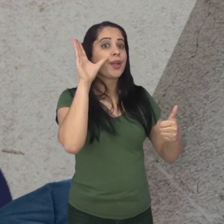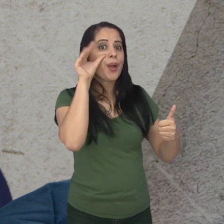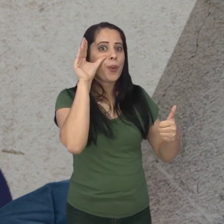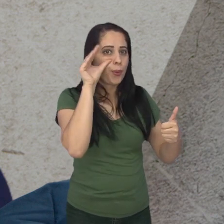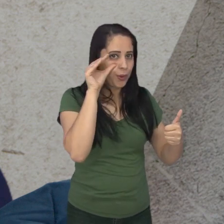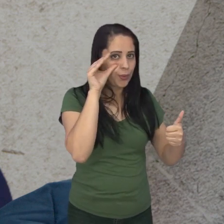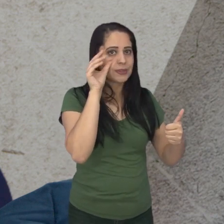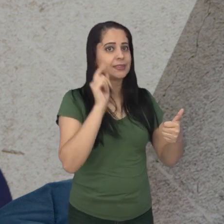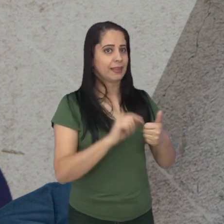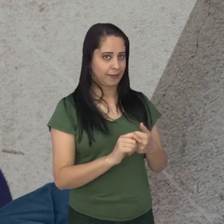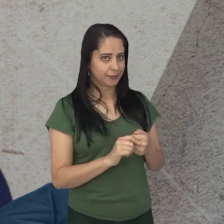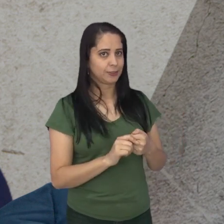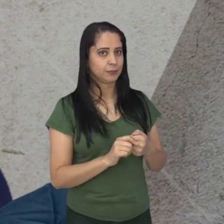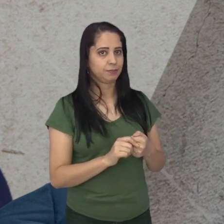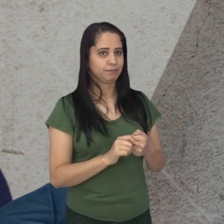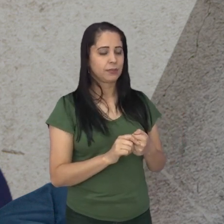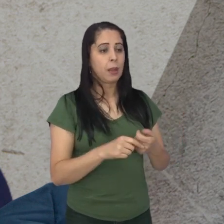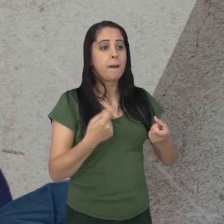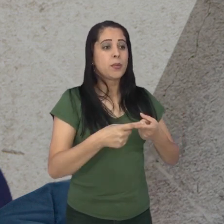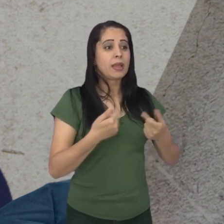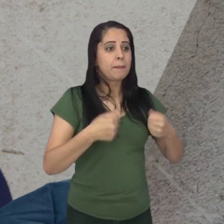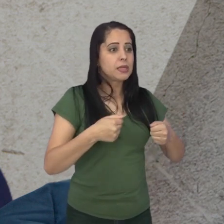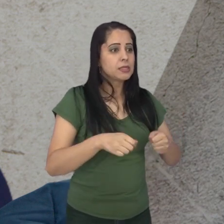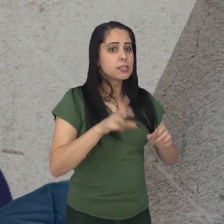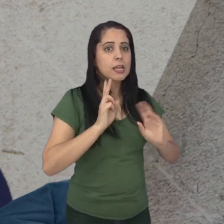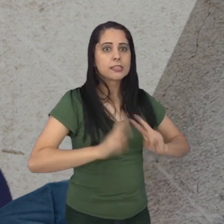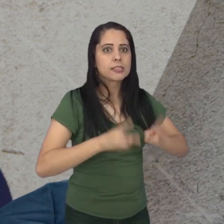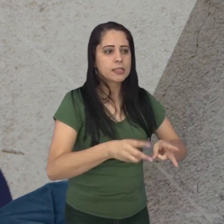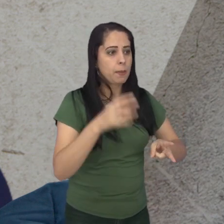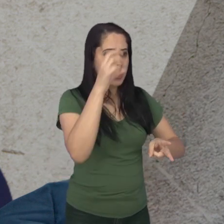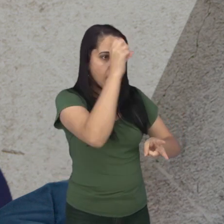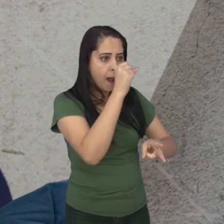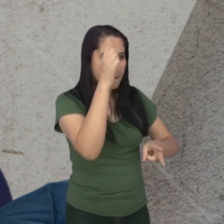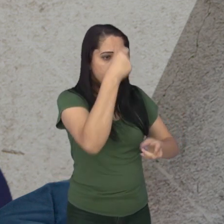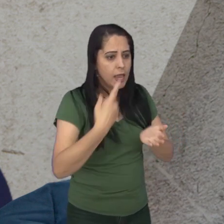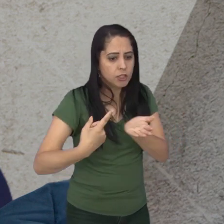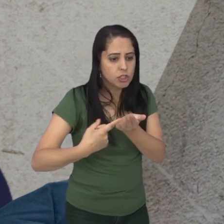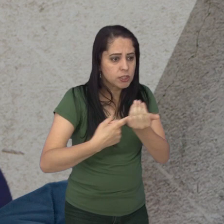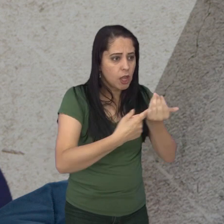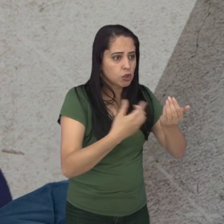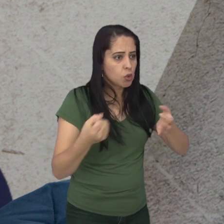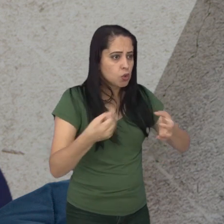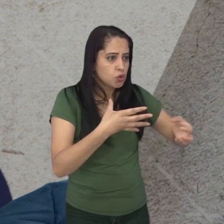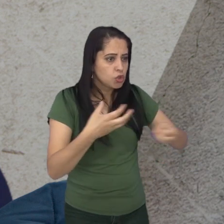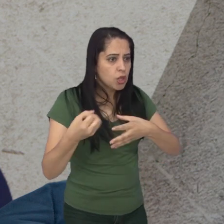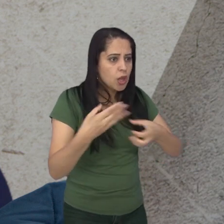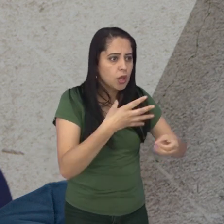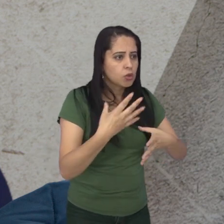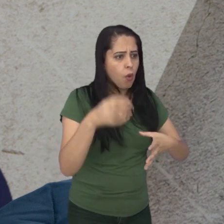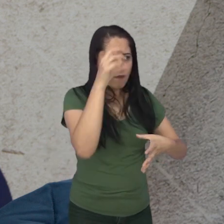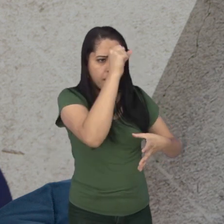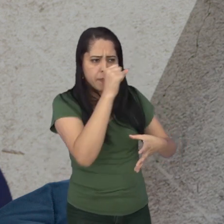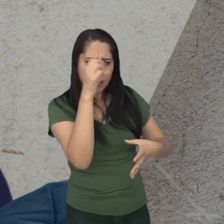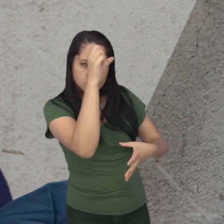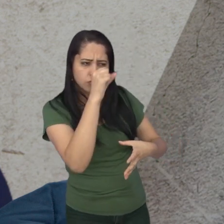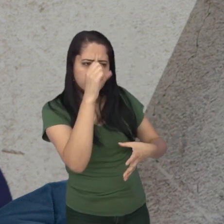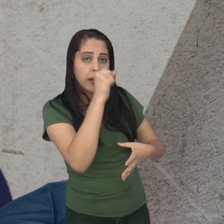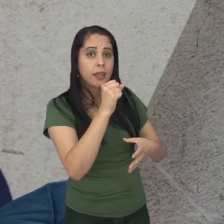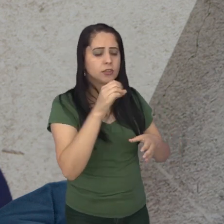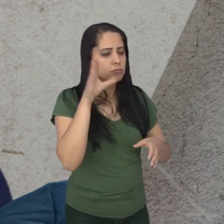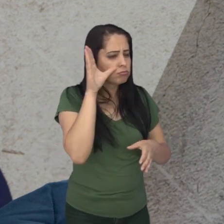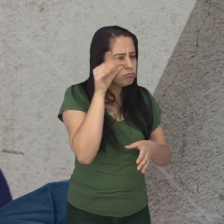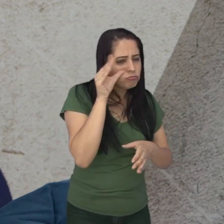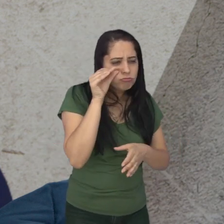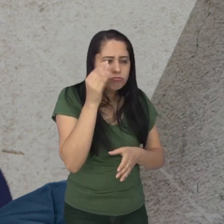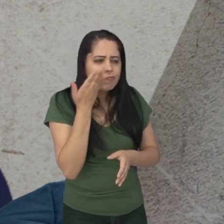a curiosidade, né? Para aprender novas tecnologias, revisar todos os padrões que ele